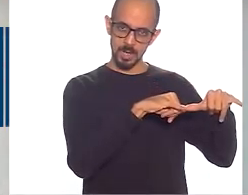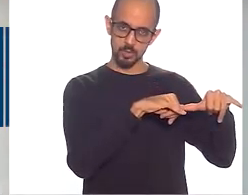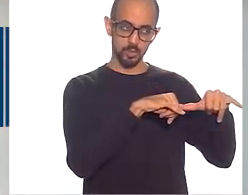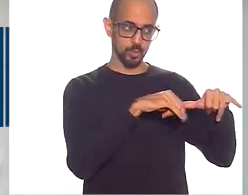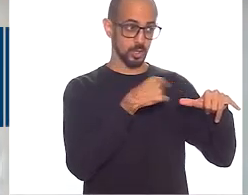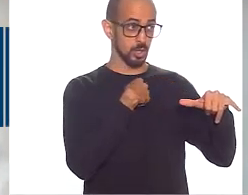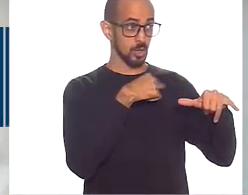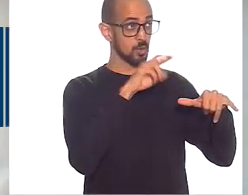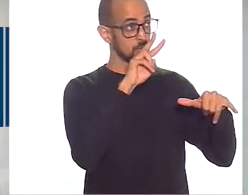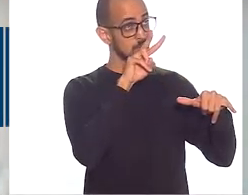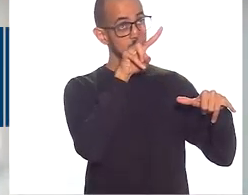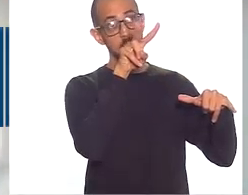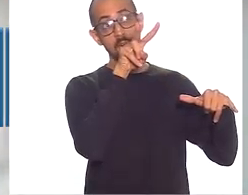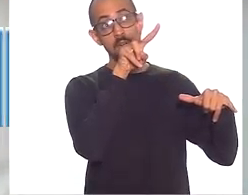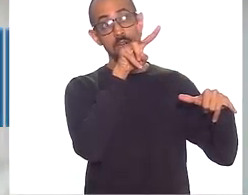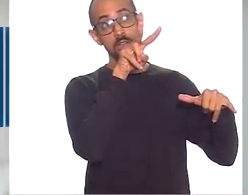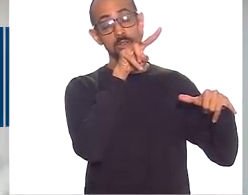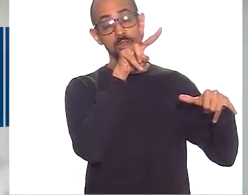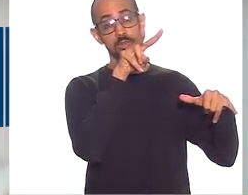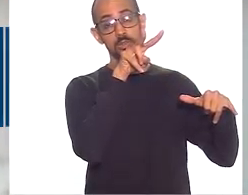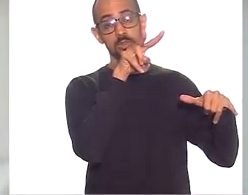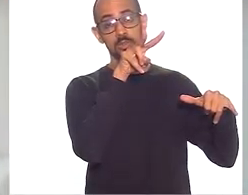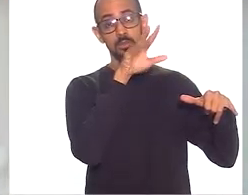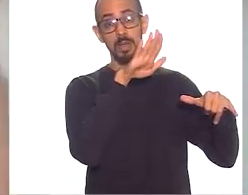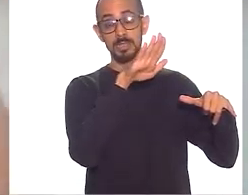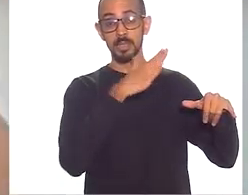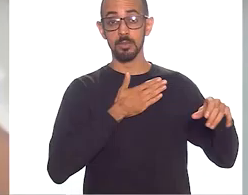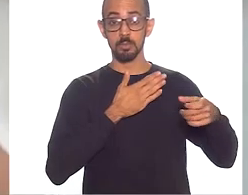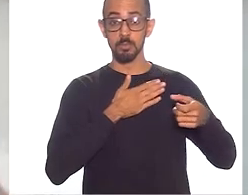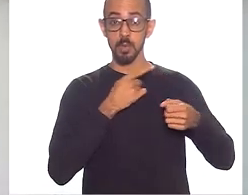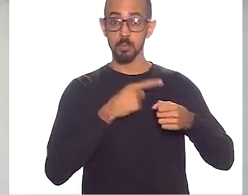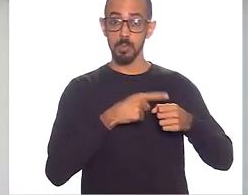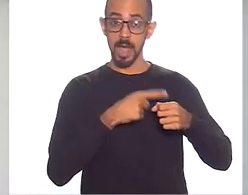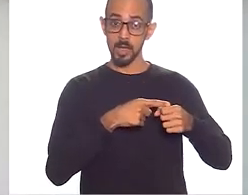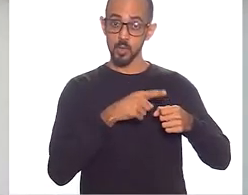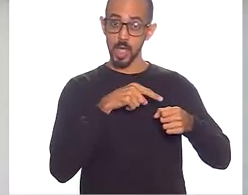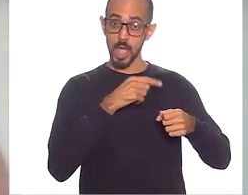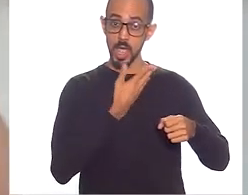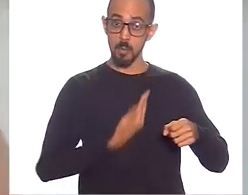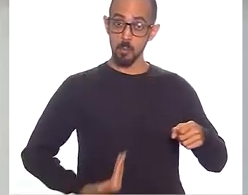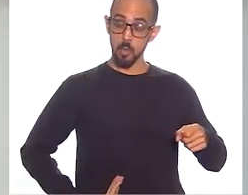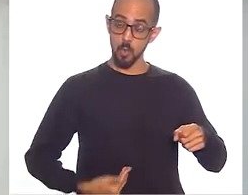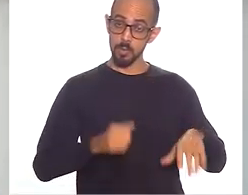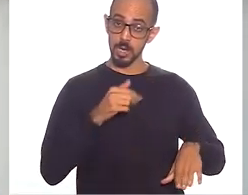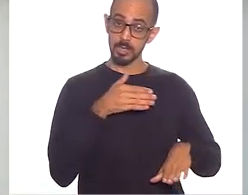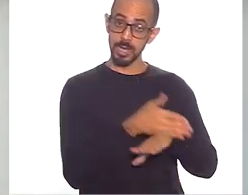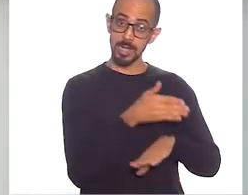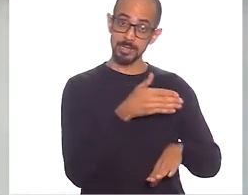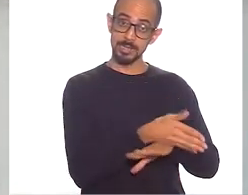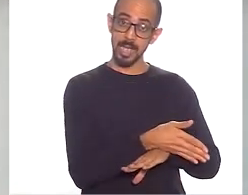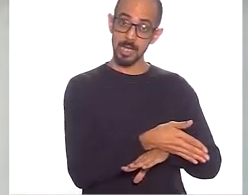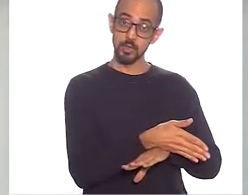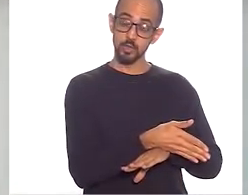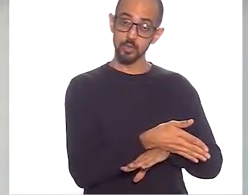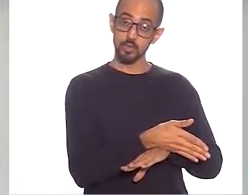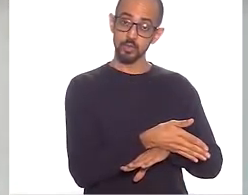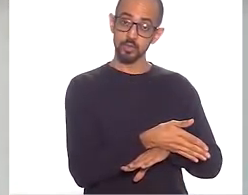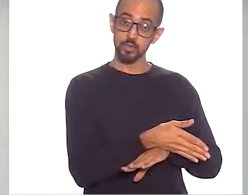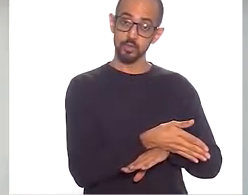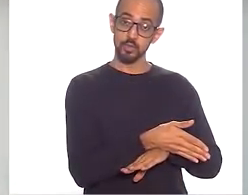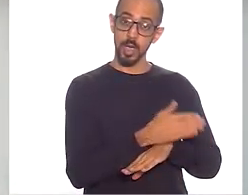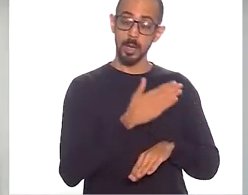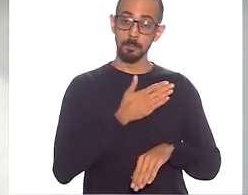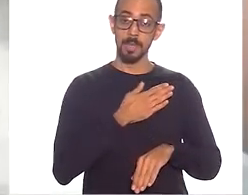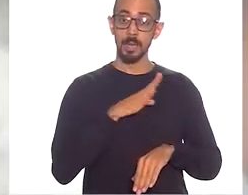supermercado, que já virou paisagem na minha vida, acho que está no meu bairro. que é a escola pública que dá acesso ao